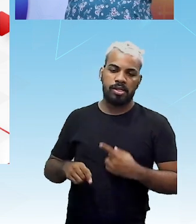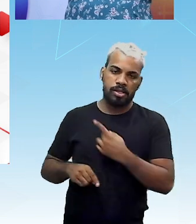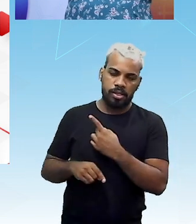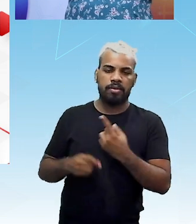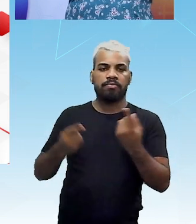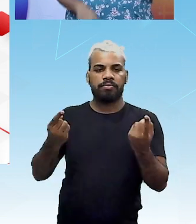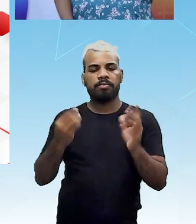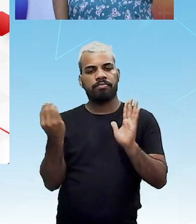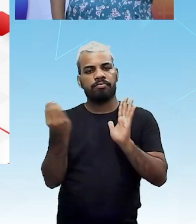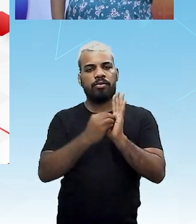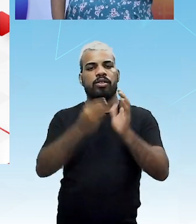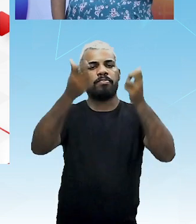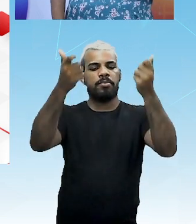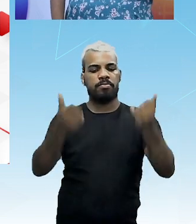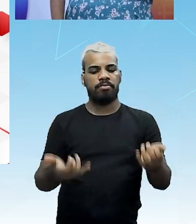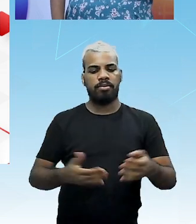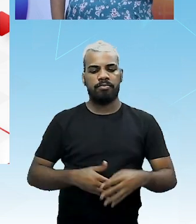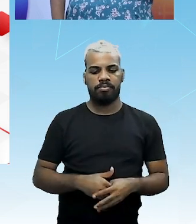questions aí, tá?